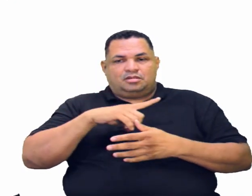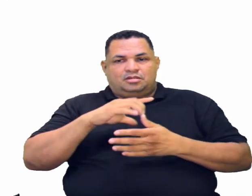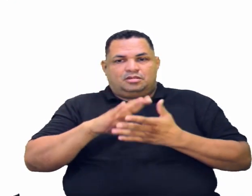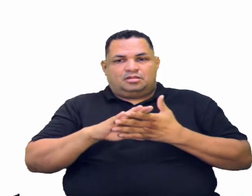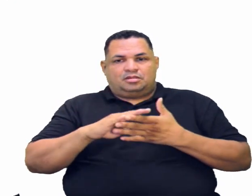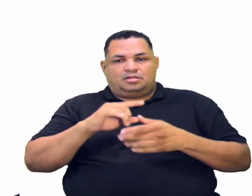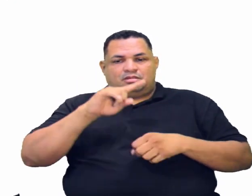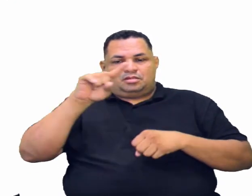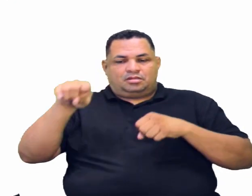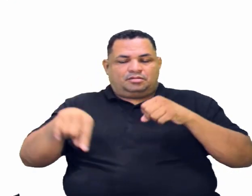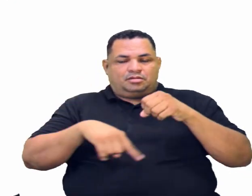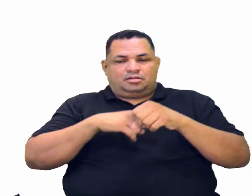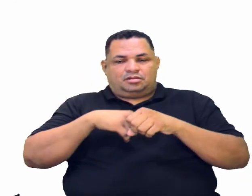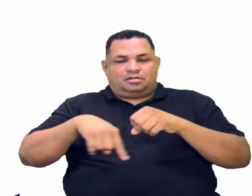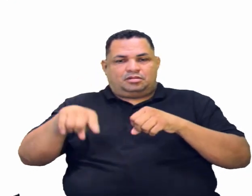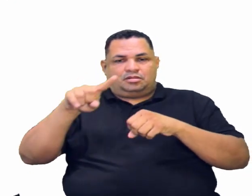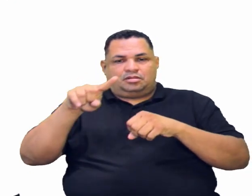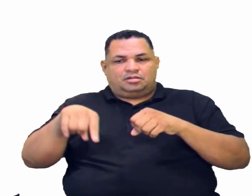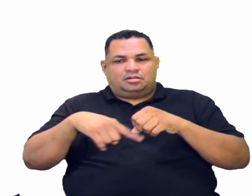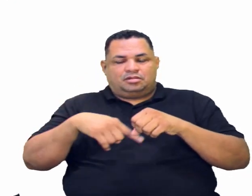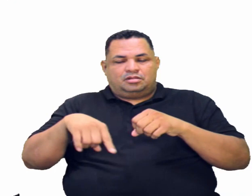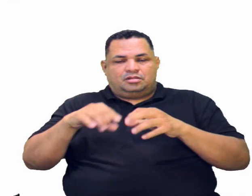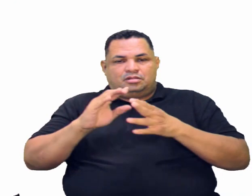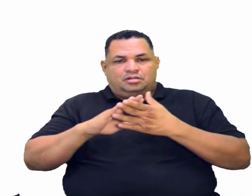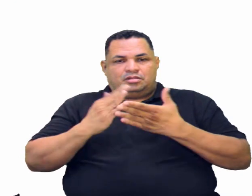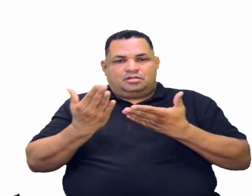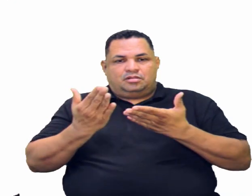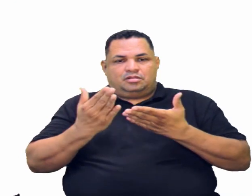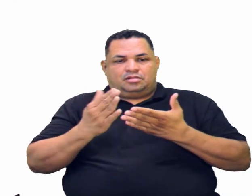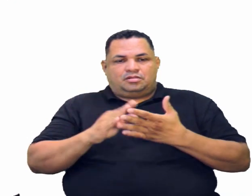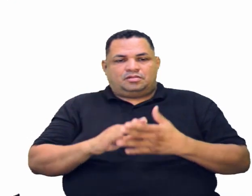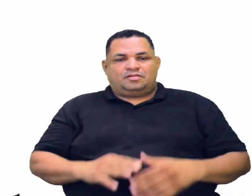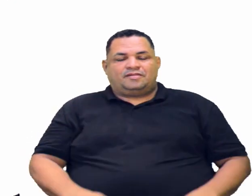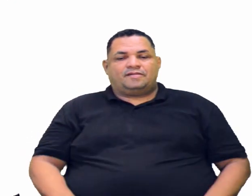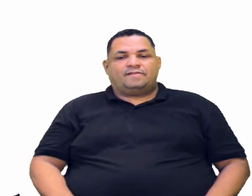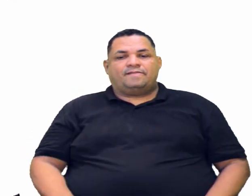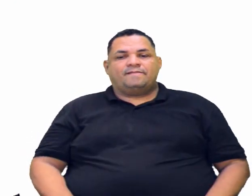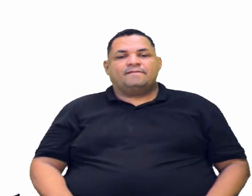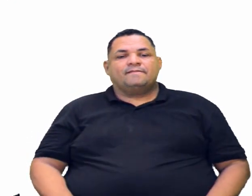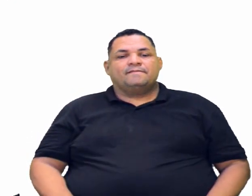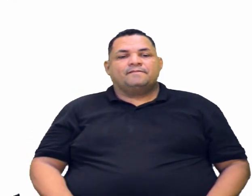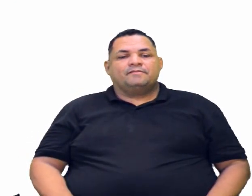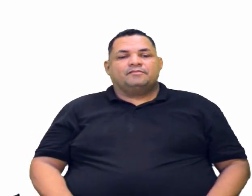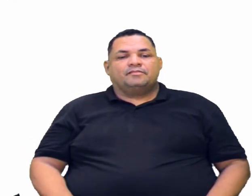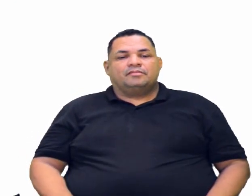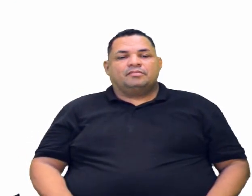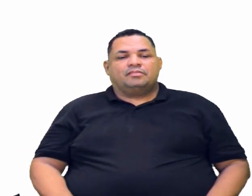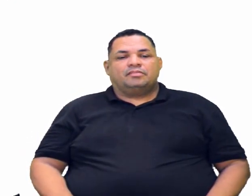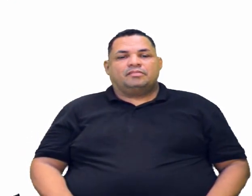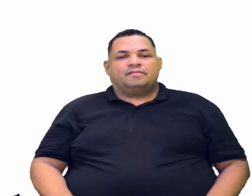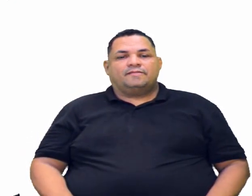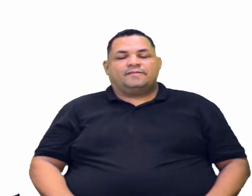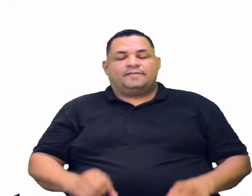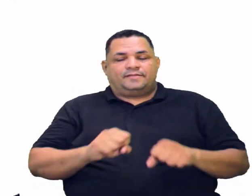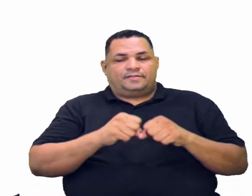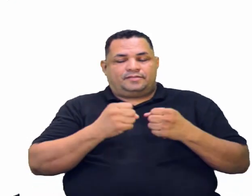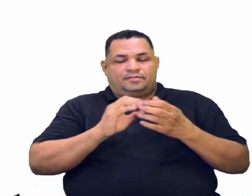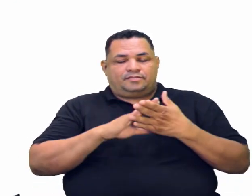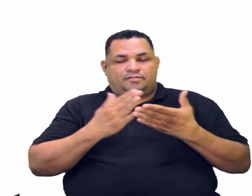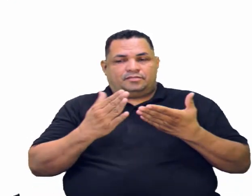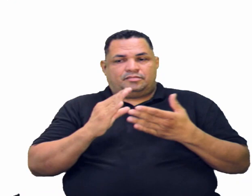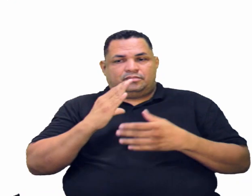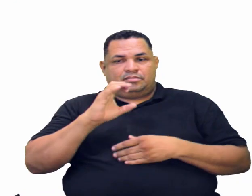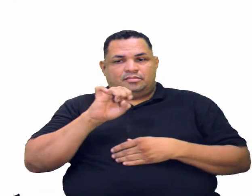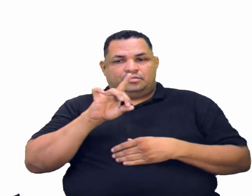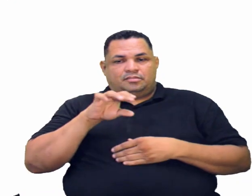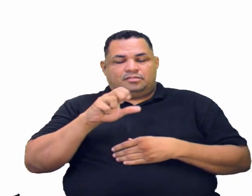valência disponível, né? E aí, ó, essa parte do nosso Grignard quebra essa ligação e o